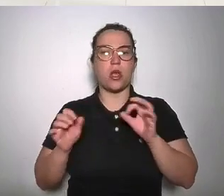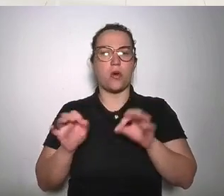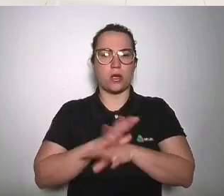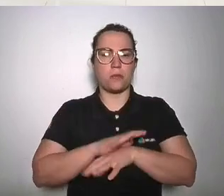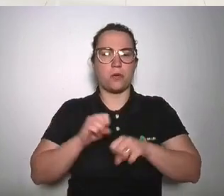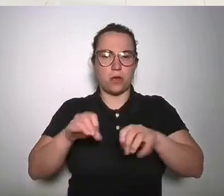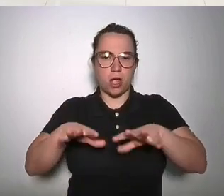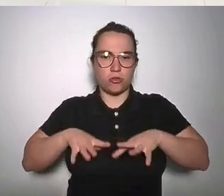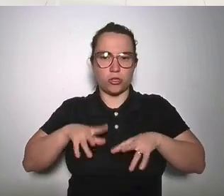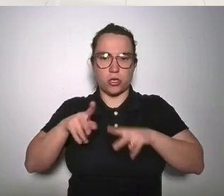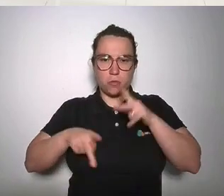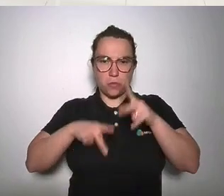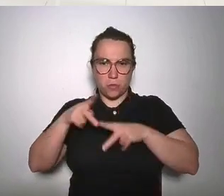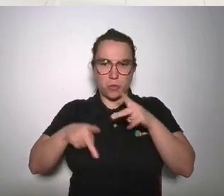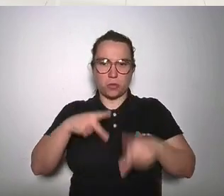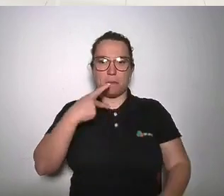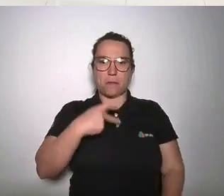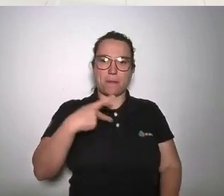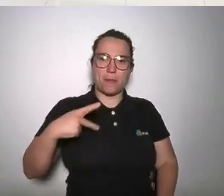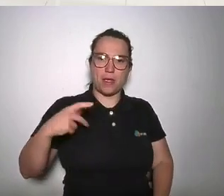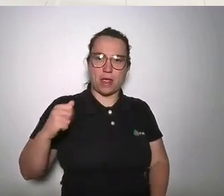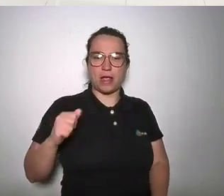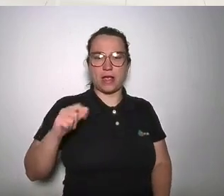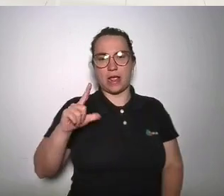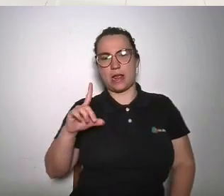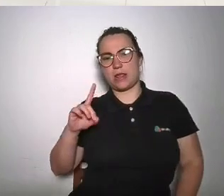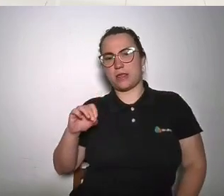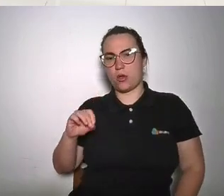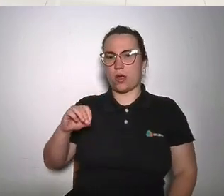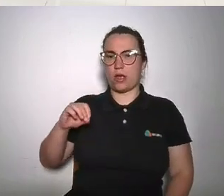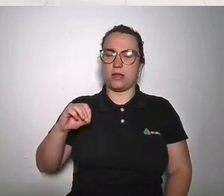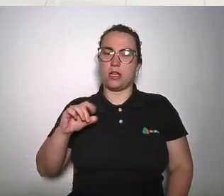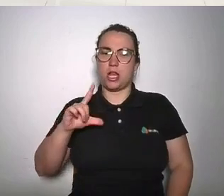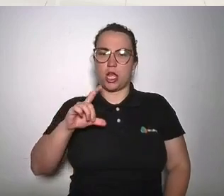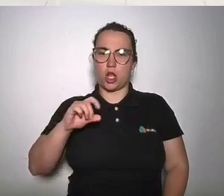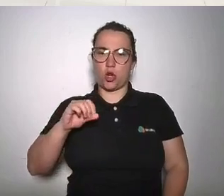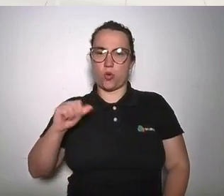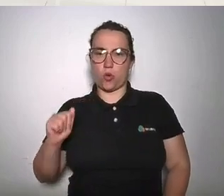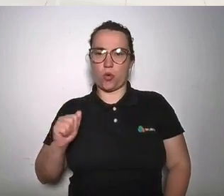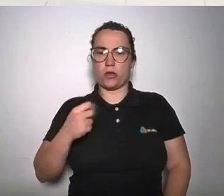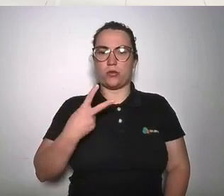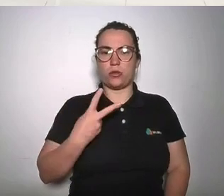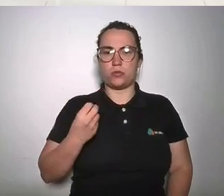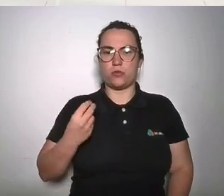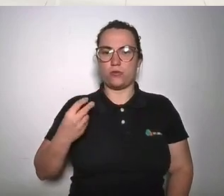audiência pública da PPA, LDO e LOA 2024.